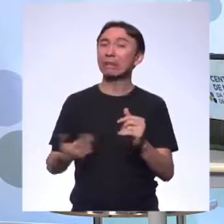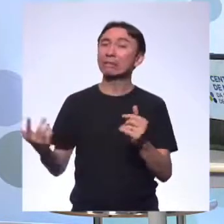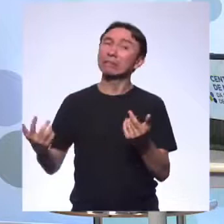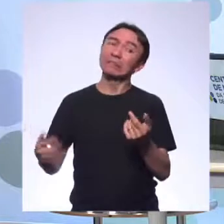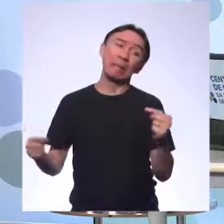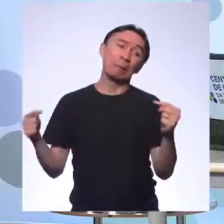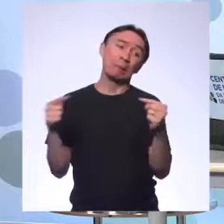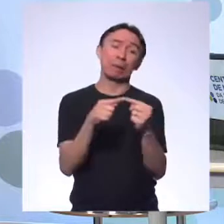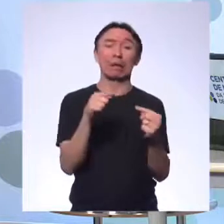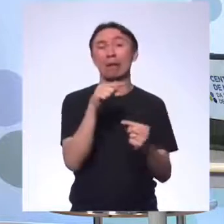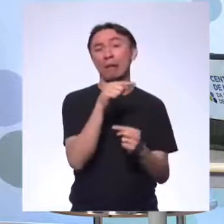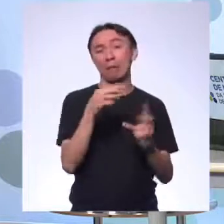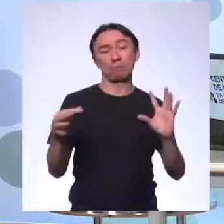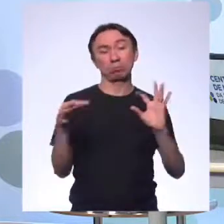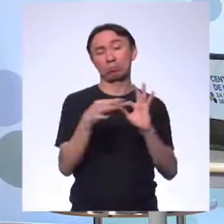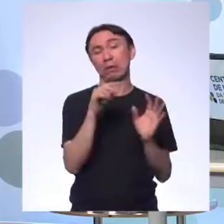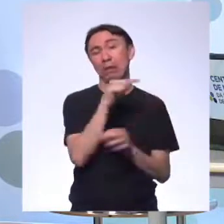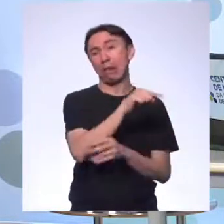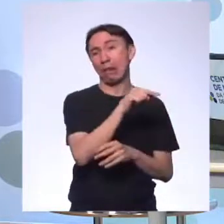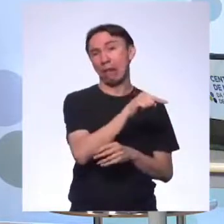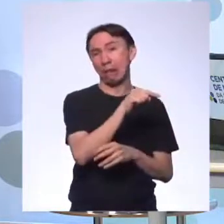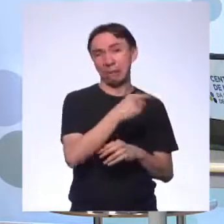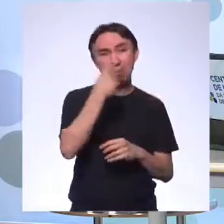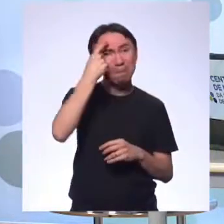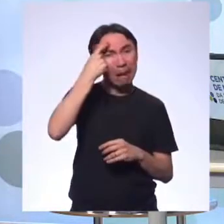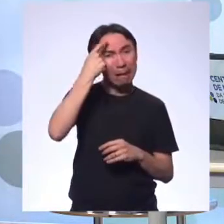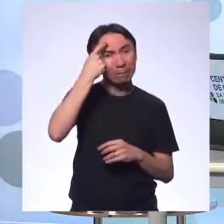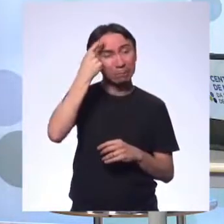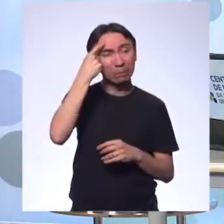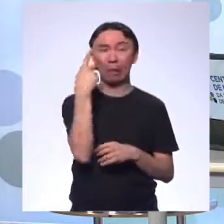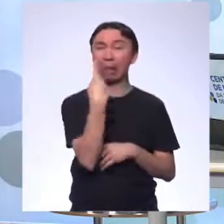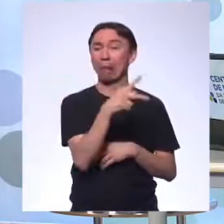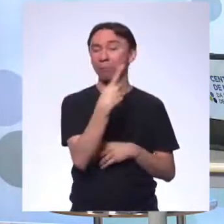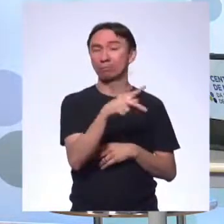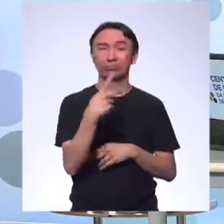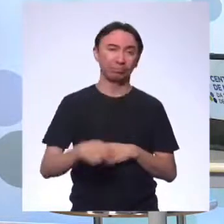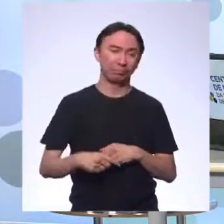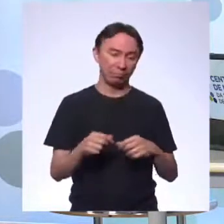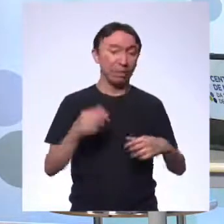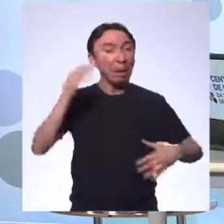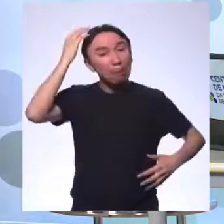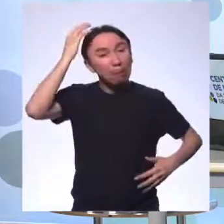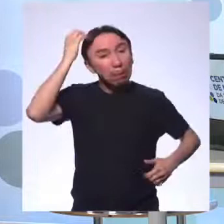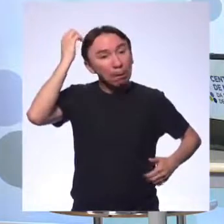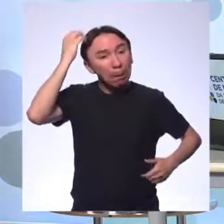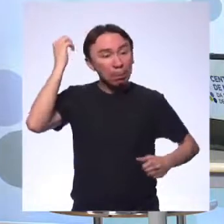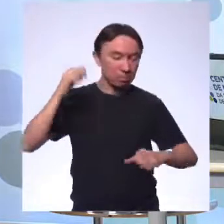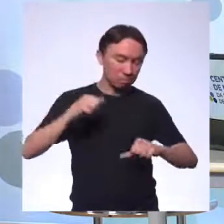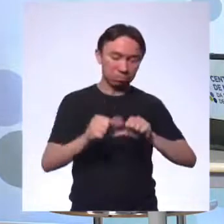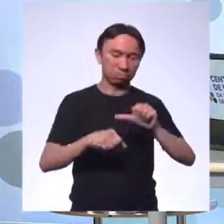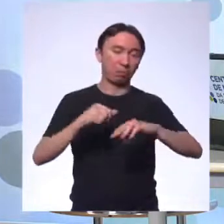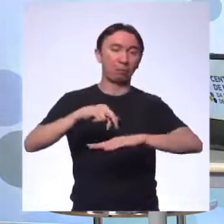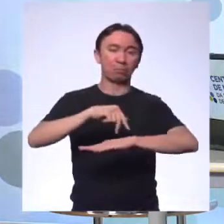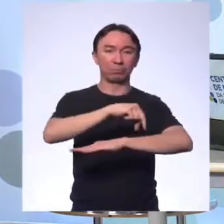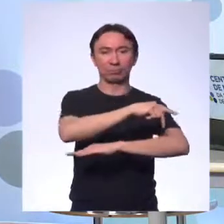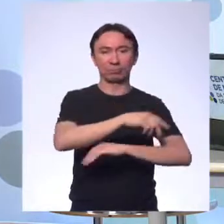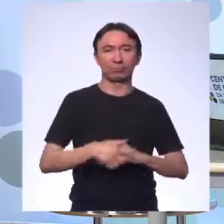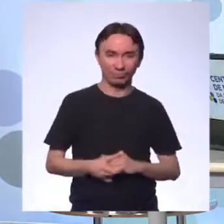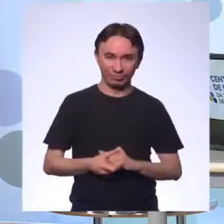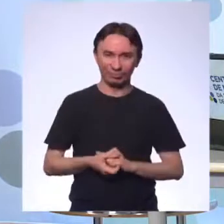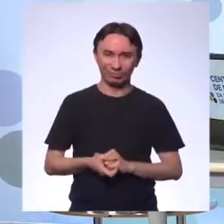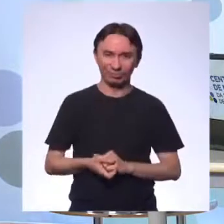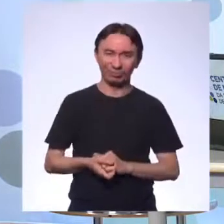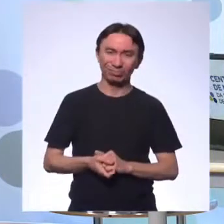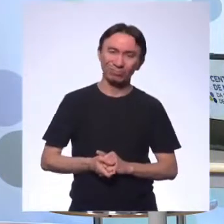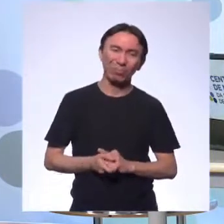Então, é muito importante esse ponto de vista aí, que é o que a gente trabalha hoje em dia, né, na atualidade,